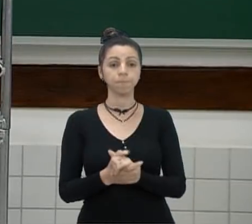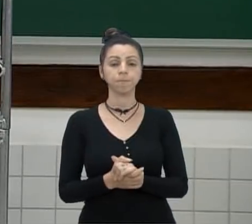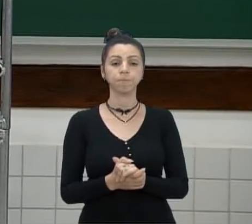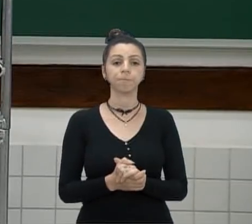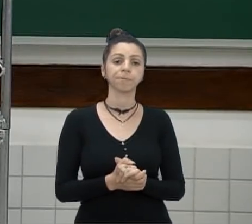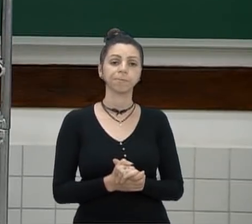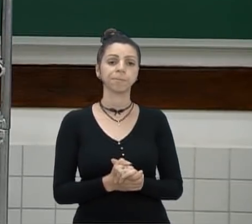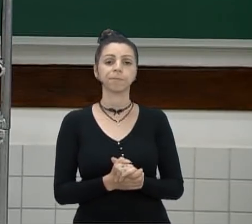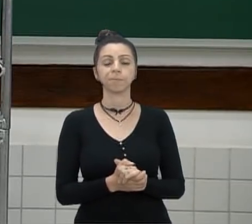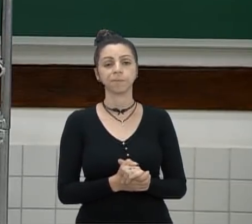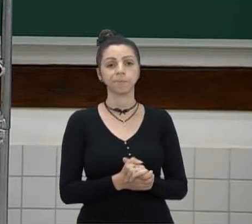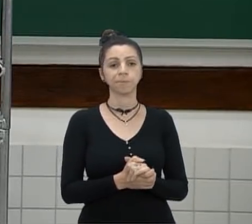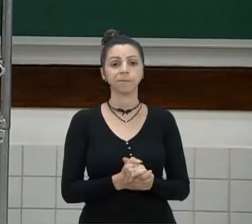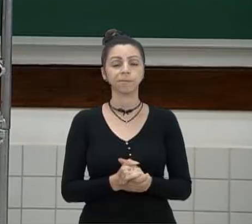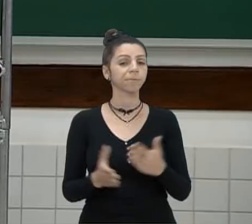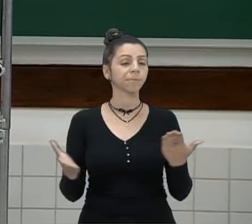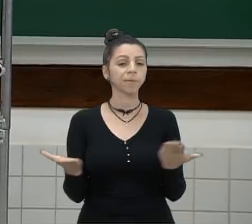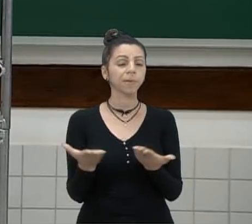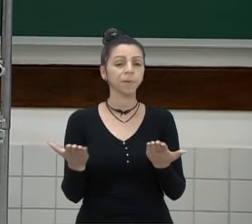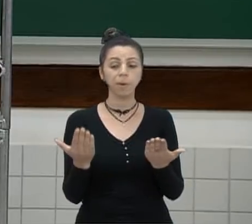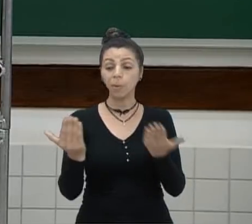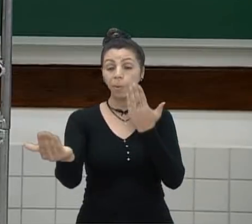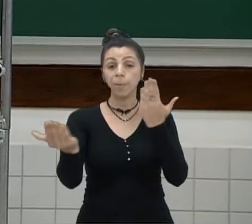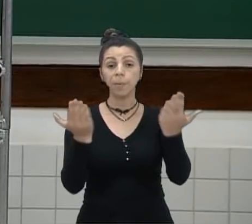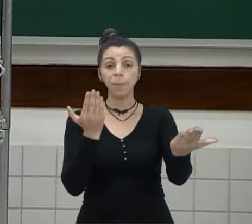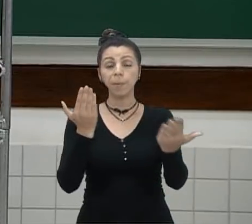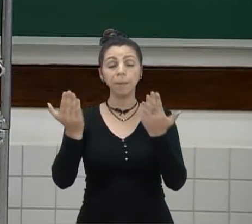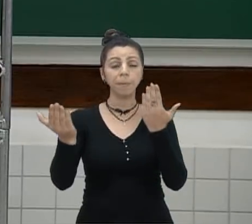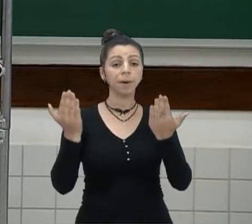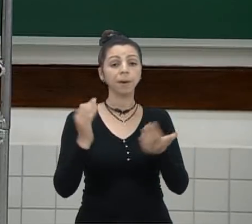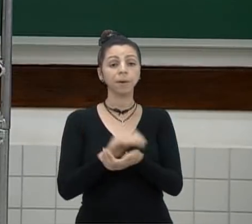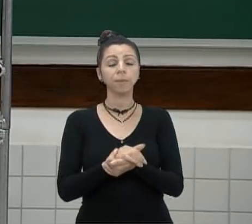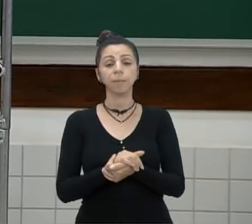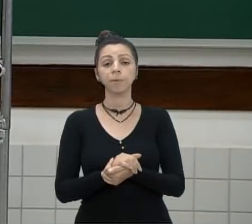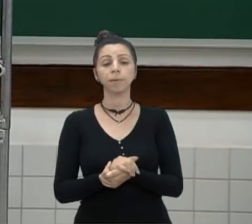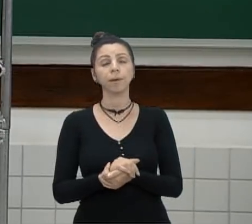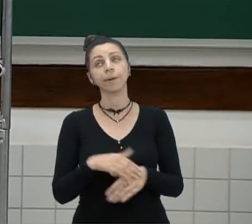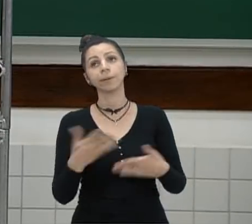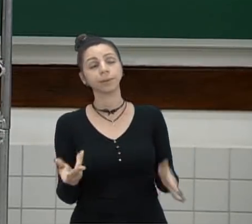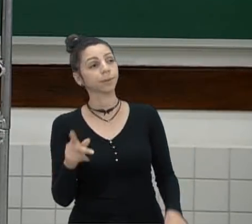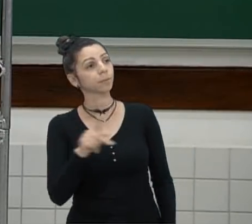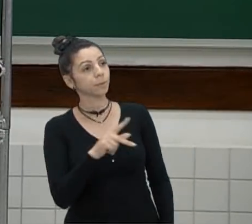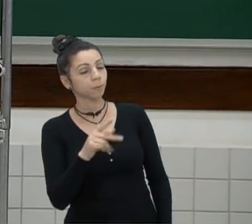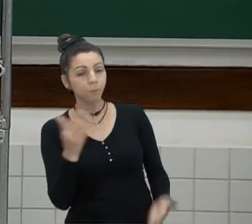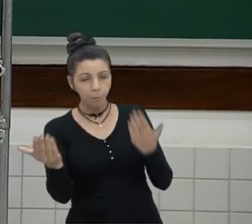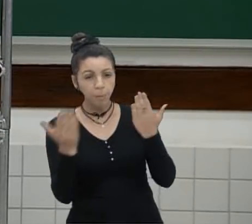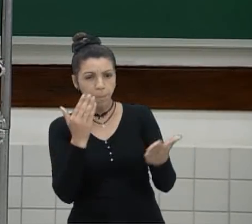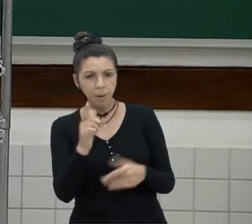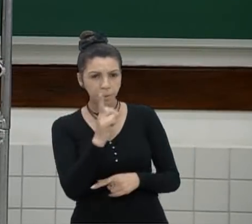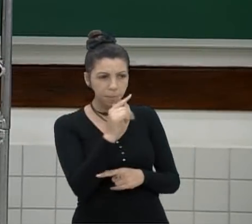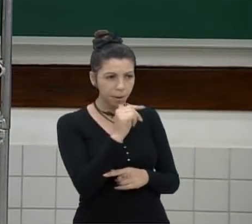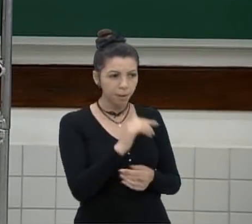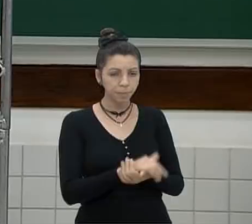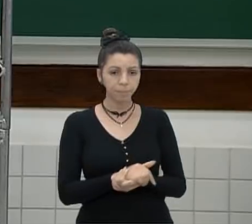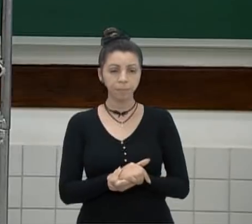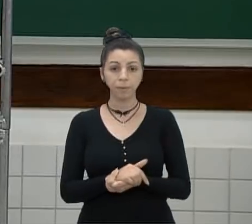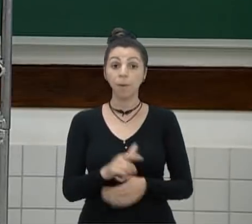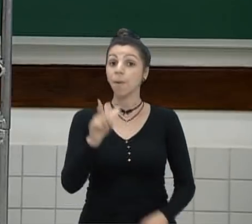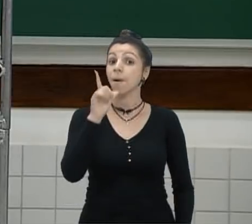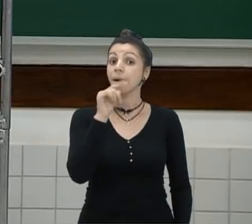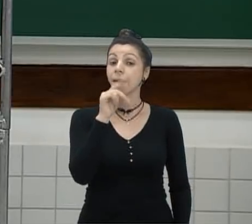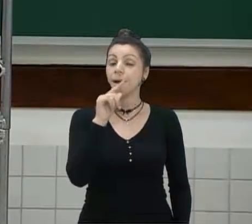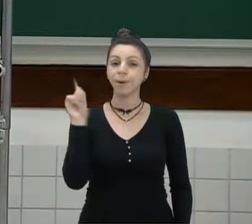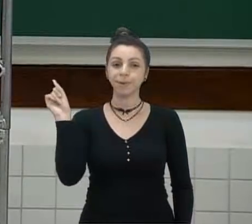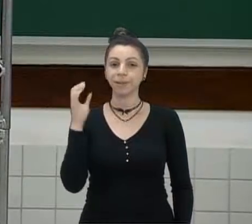Mas agora, se eu fizer um comparativo. Ah, Fabiano, vamos comparar com a água? Então, aqui eu tenho água que eu